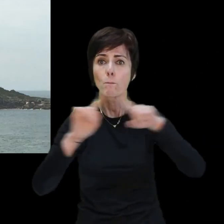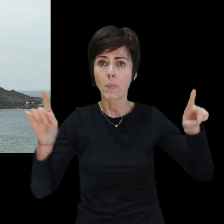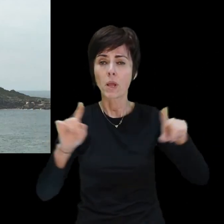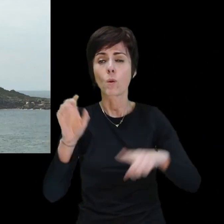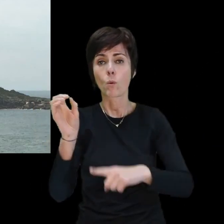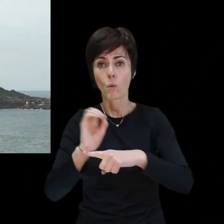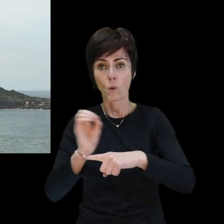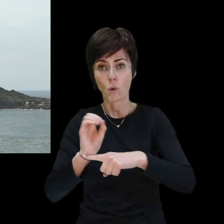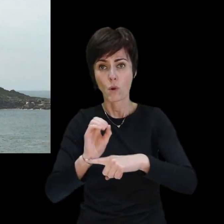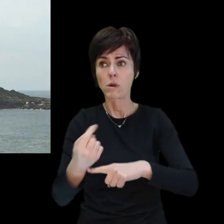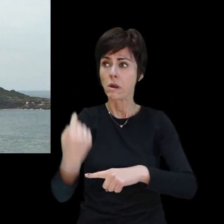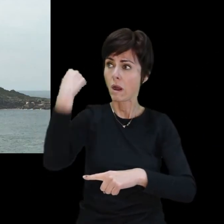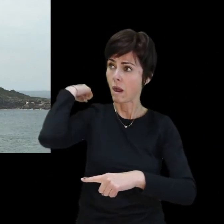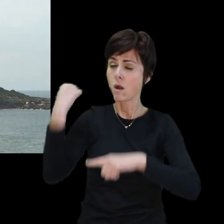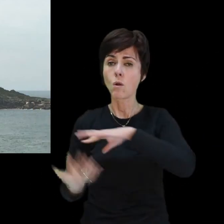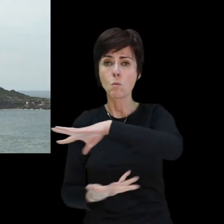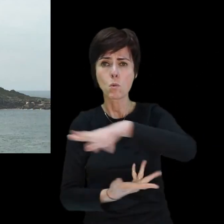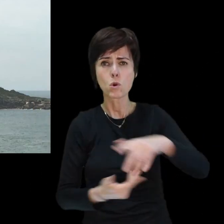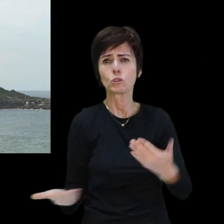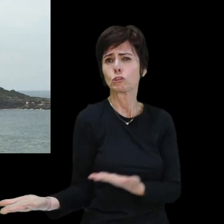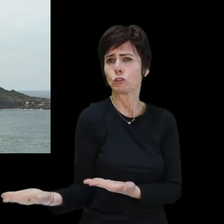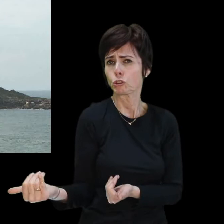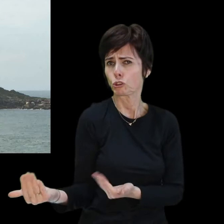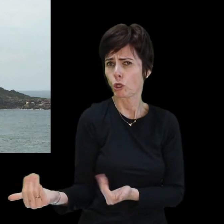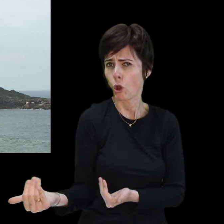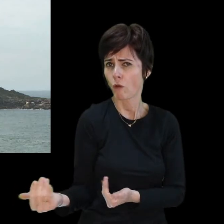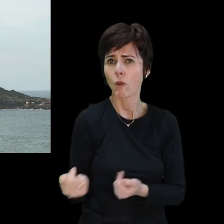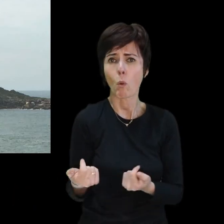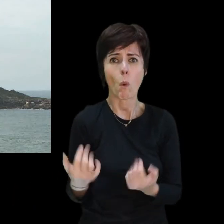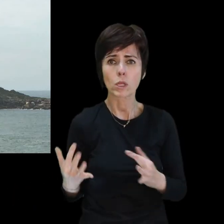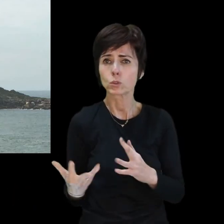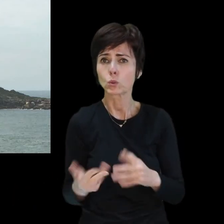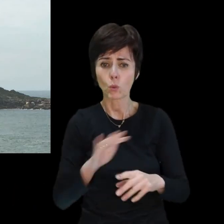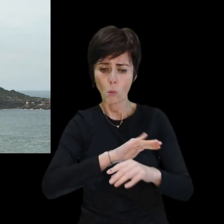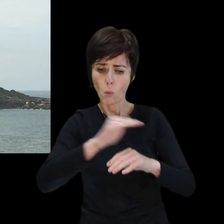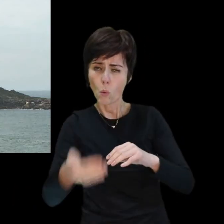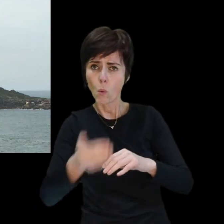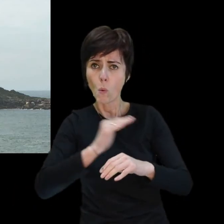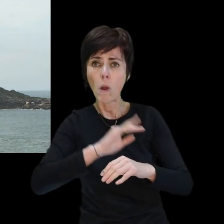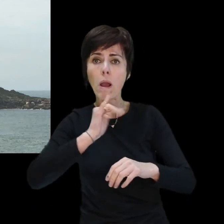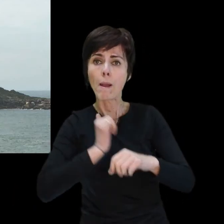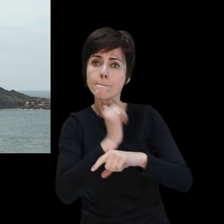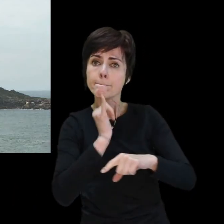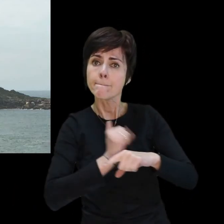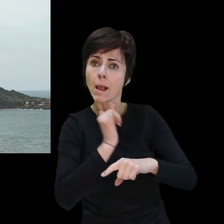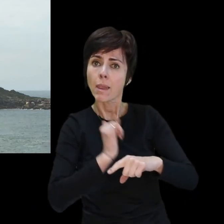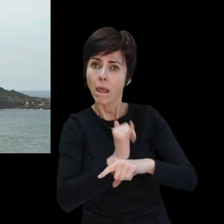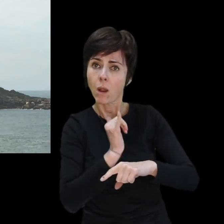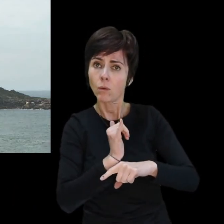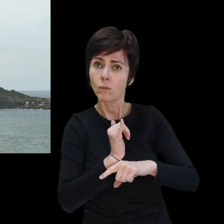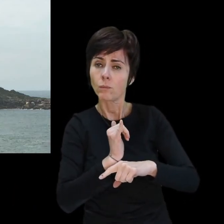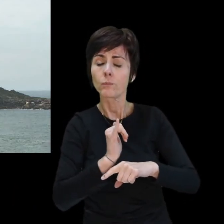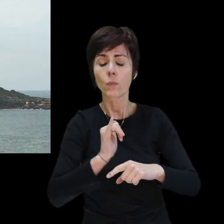esse oxigênio, quando o planeta era muito jovem e ainda muito quente, nós tínhamos a superfície praticamente toda metálica. Com